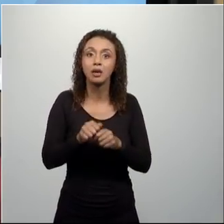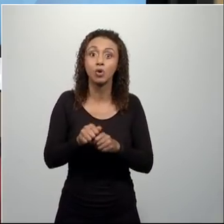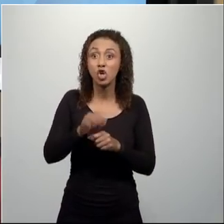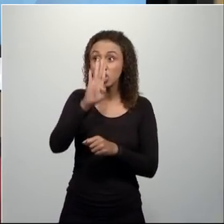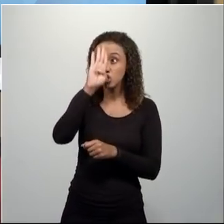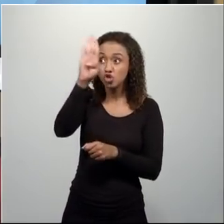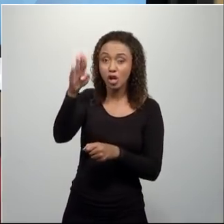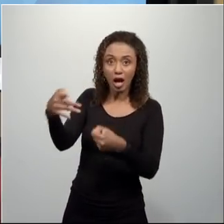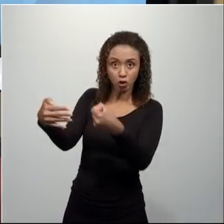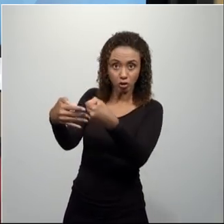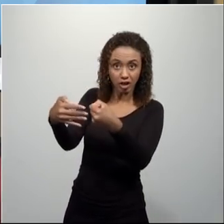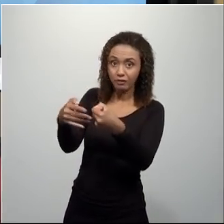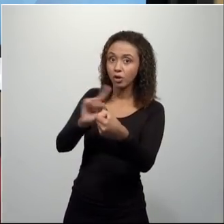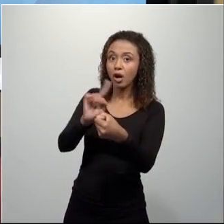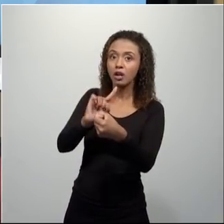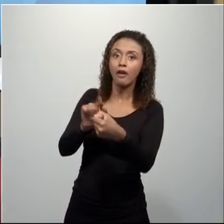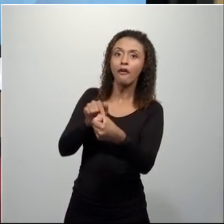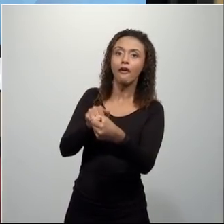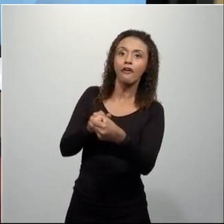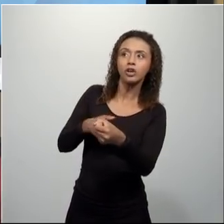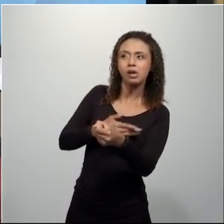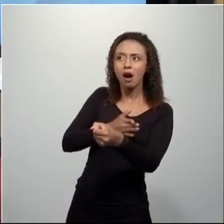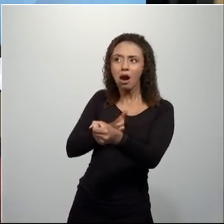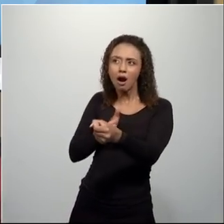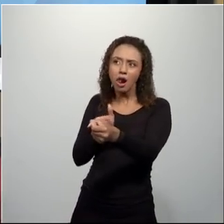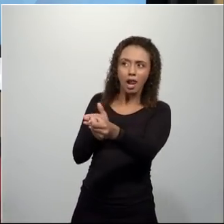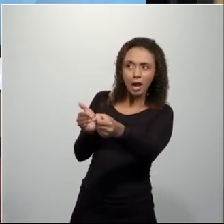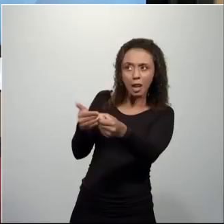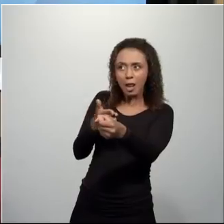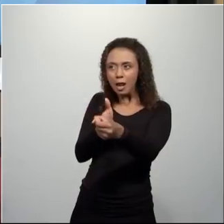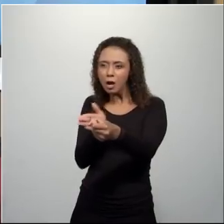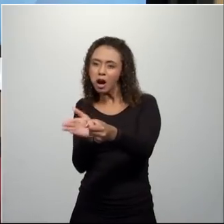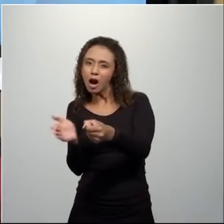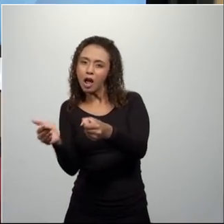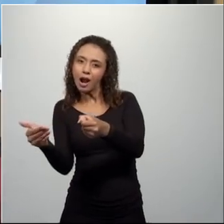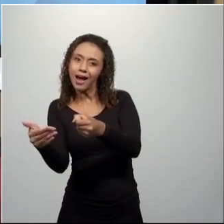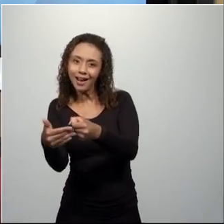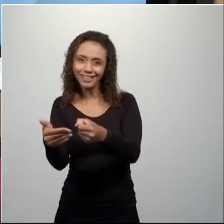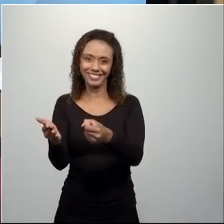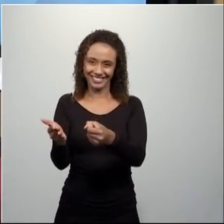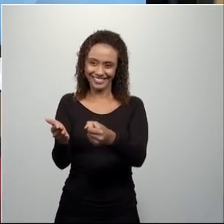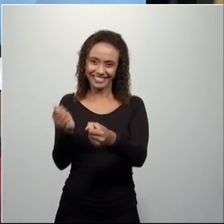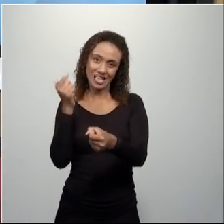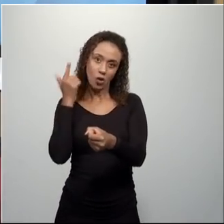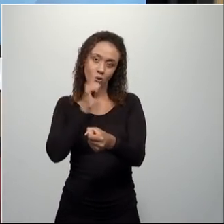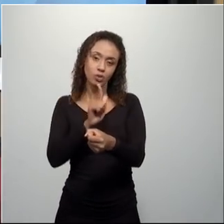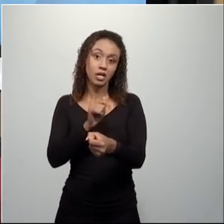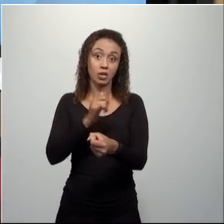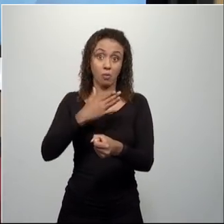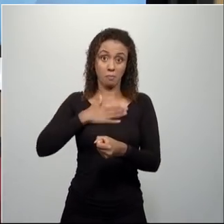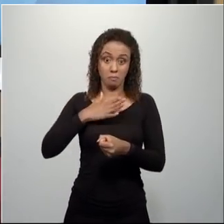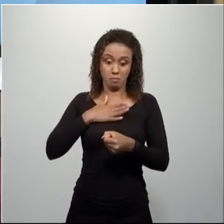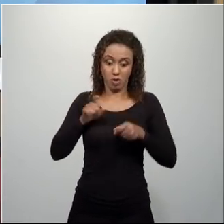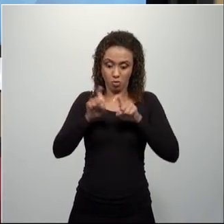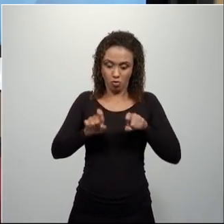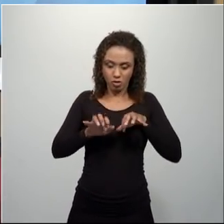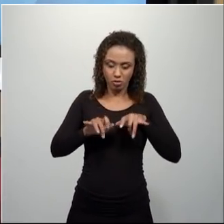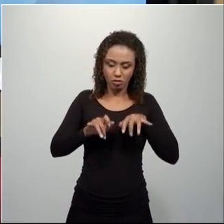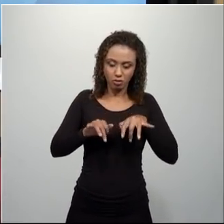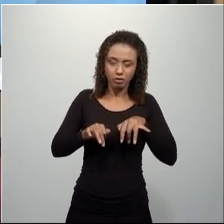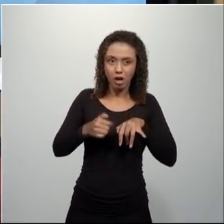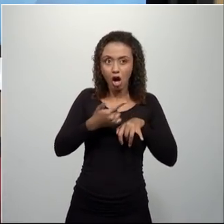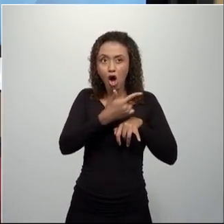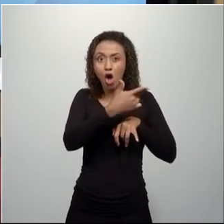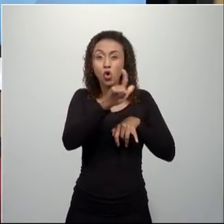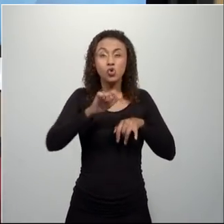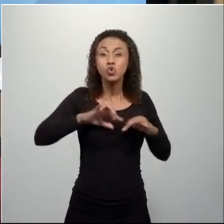servidor você fala indiretamente um servidor semana a requisições da sua máquina para diferentes máquinas